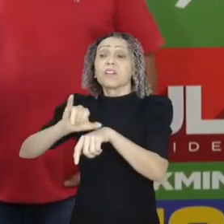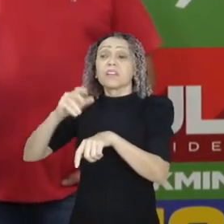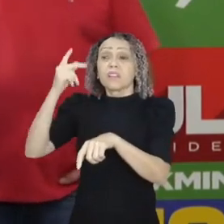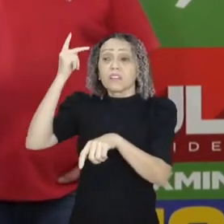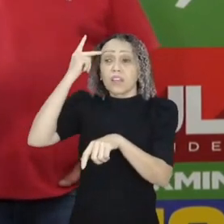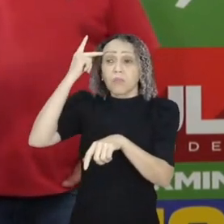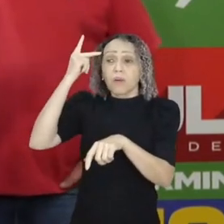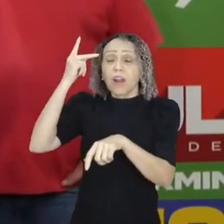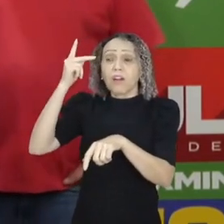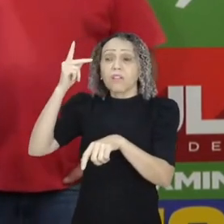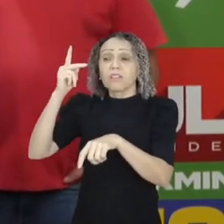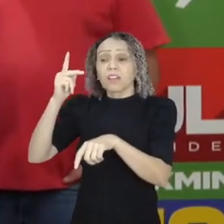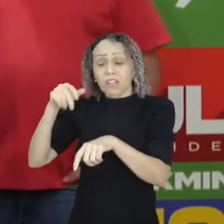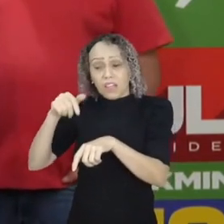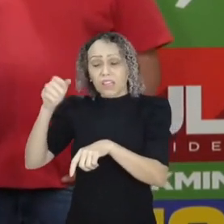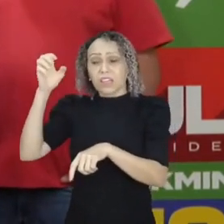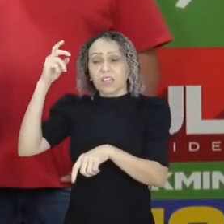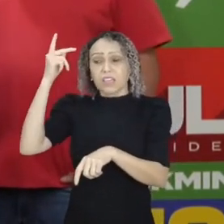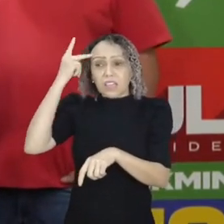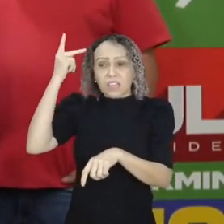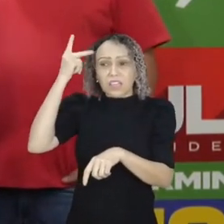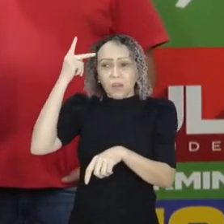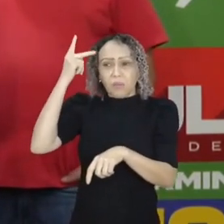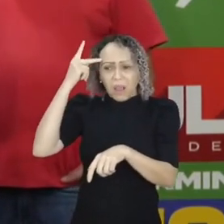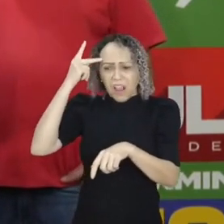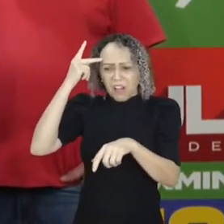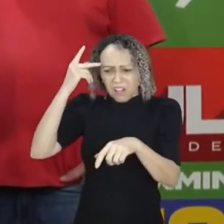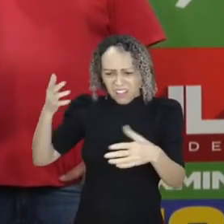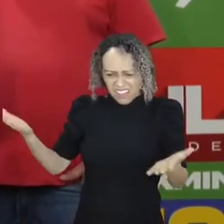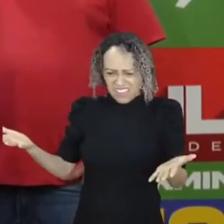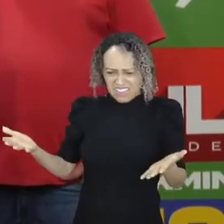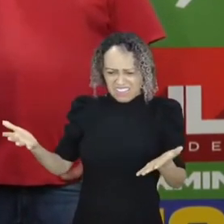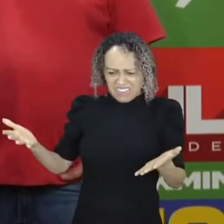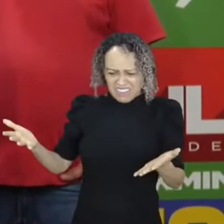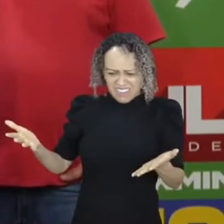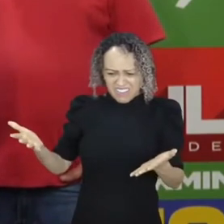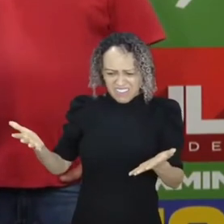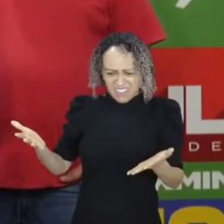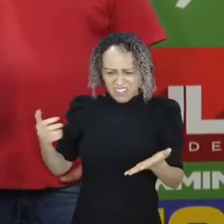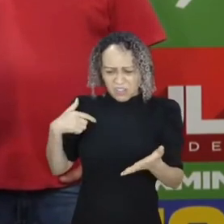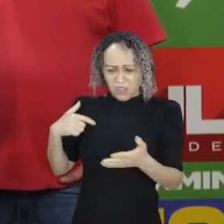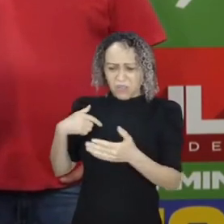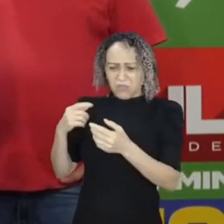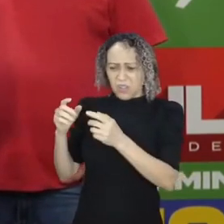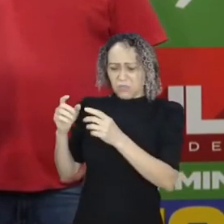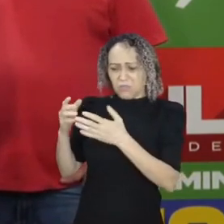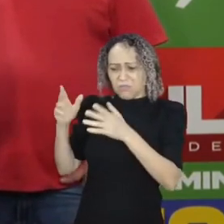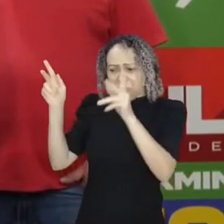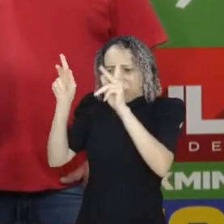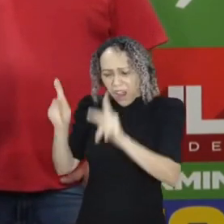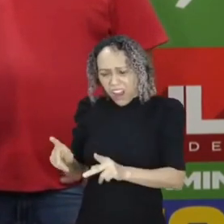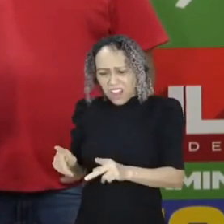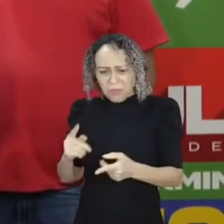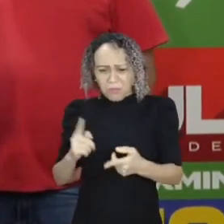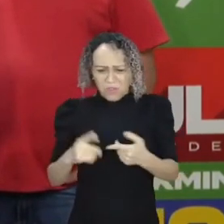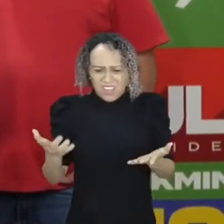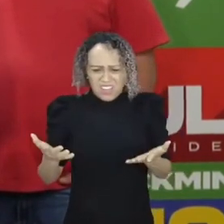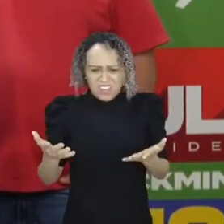Não dá para ser assim. Esse estímulo à intolerância, à violência. Agora, a intolerância religiosa.